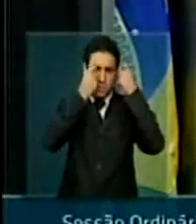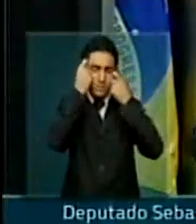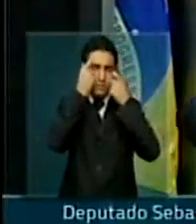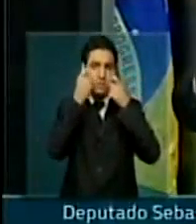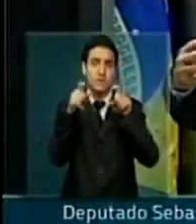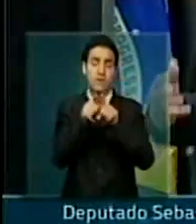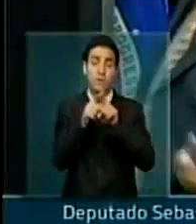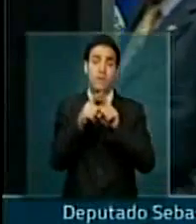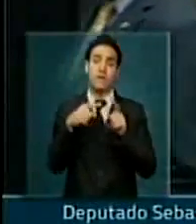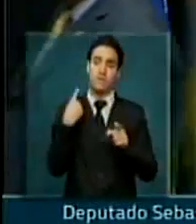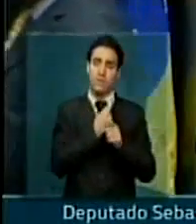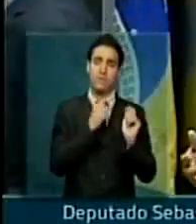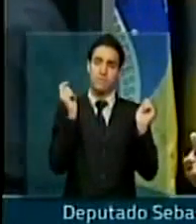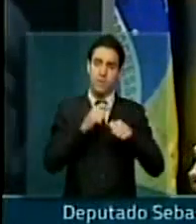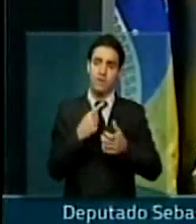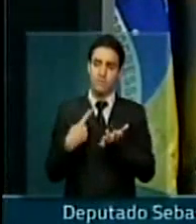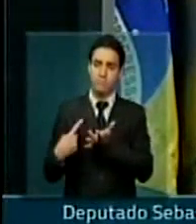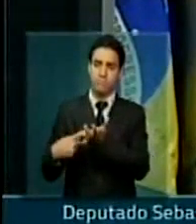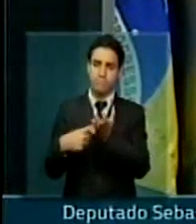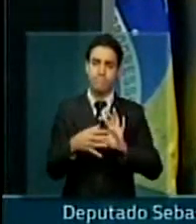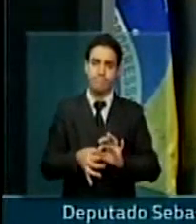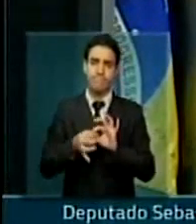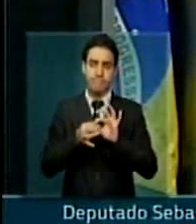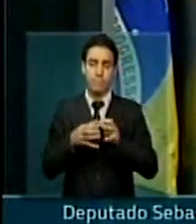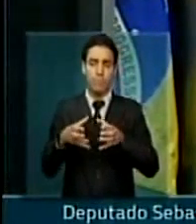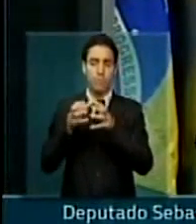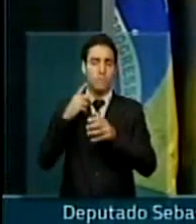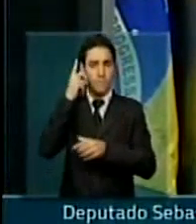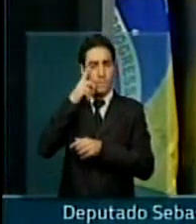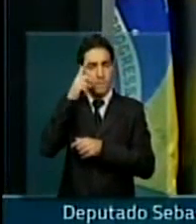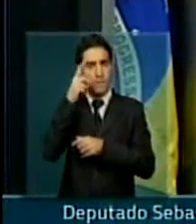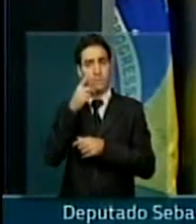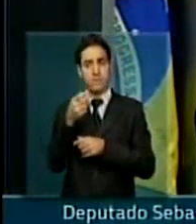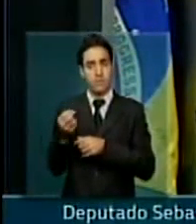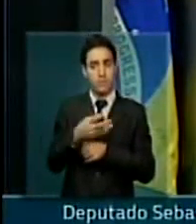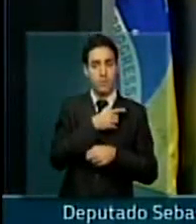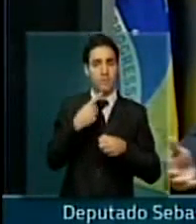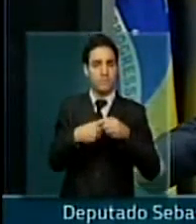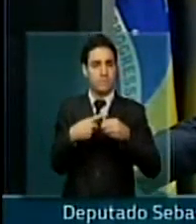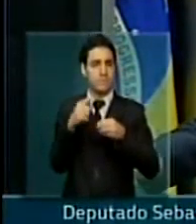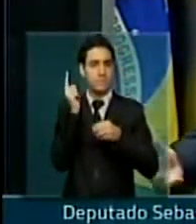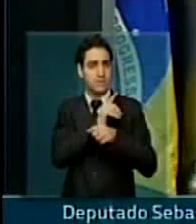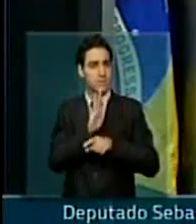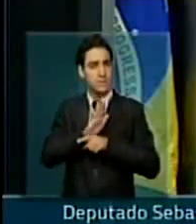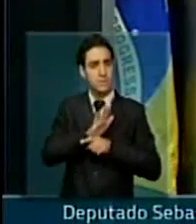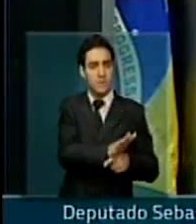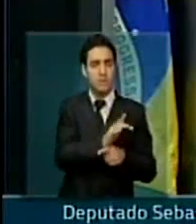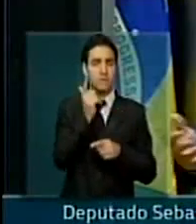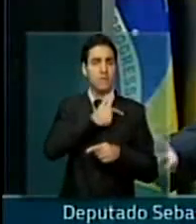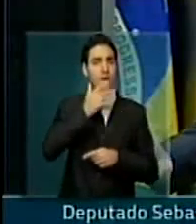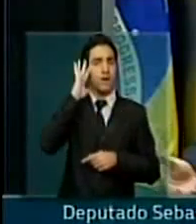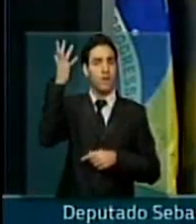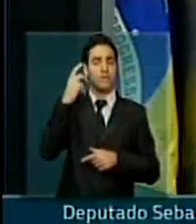determinação, para que possamos somar esforços junto na frente parlamentar dos novos municípios e resolvermos de uma vez por